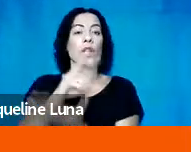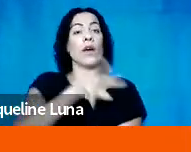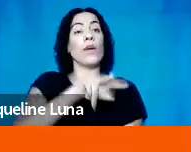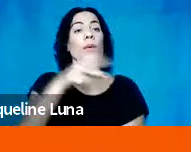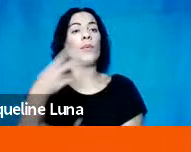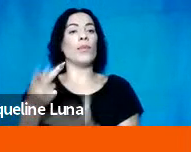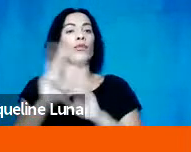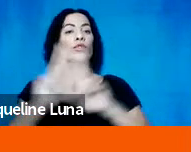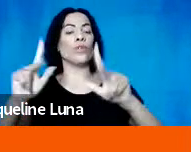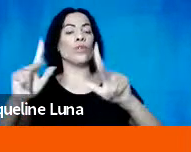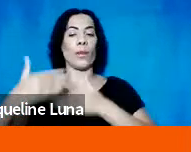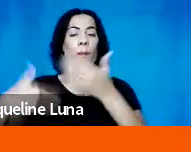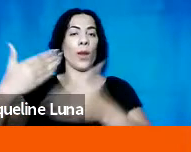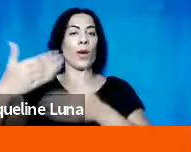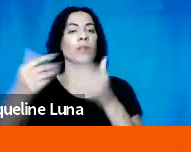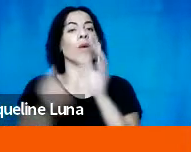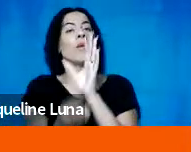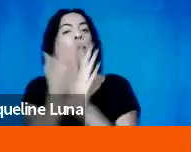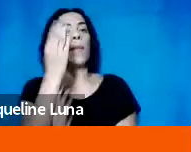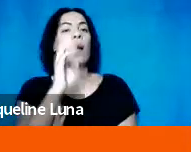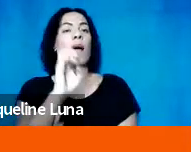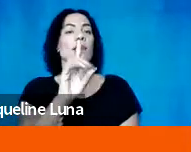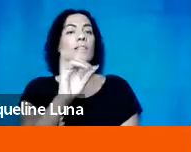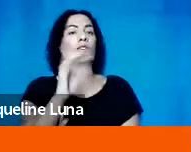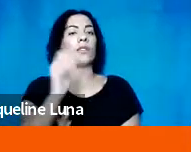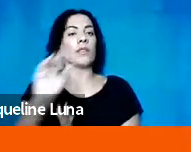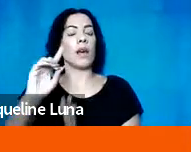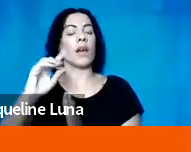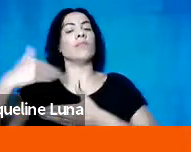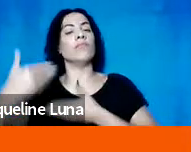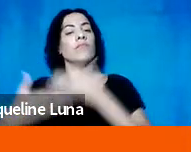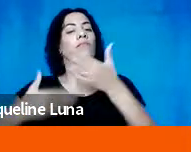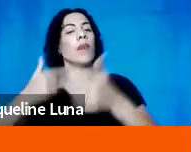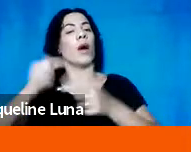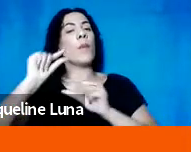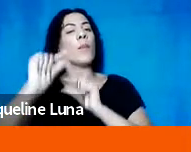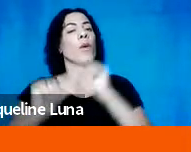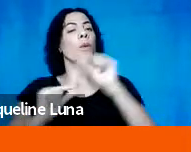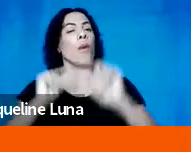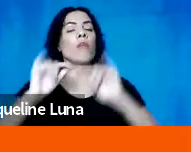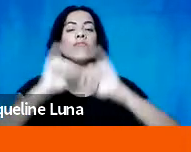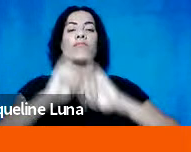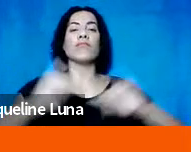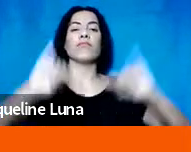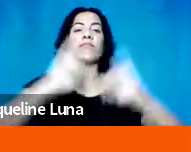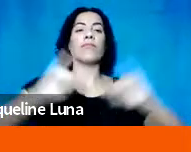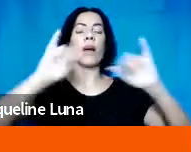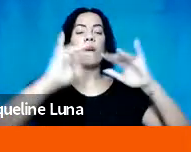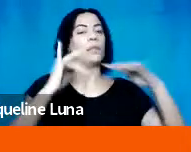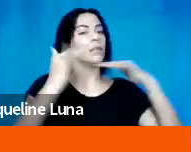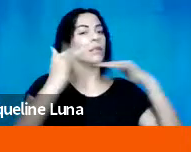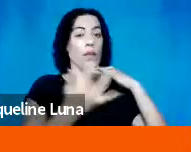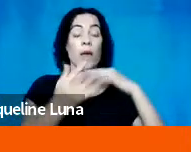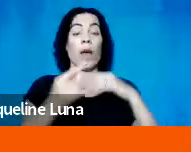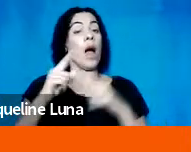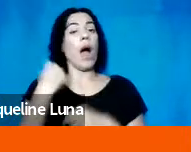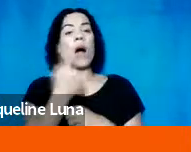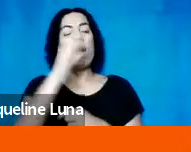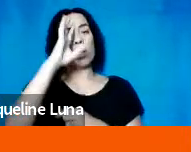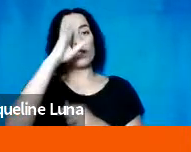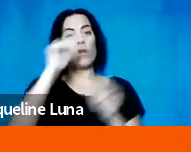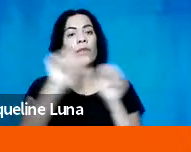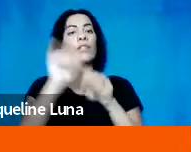anterior de lançar uma edição e ir trabalhando a divulgação nas redes sociais depois. Isso nos permitiu uma